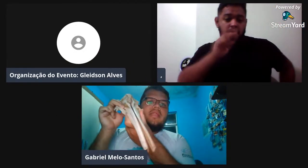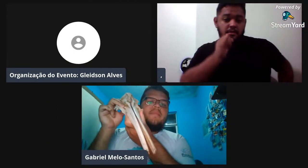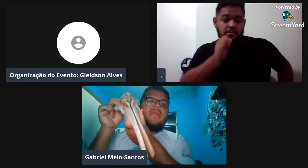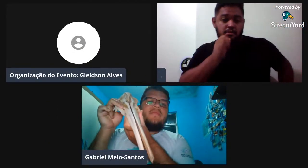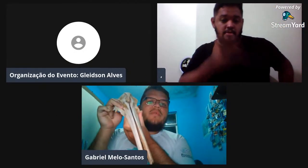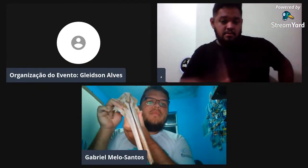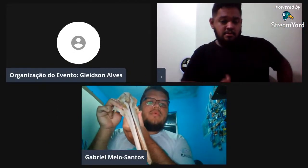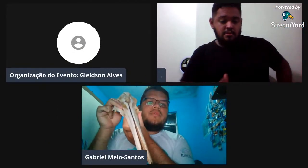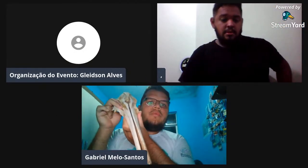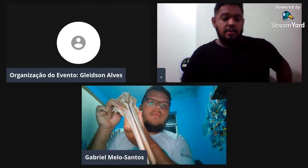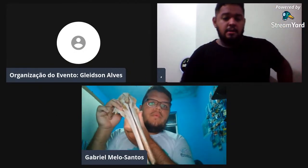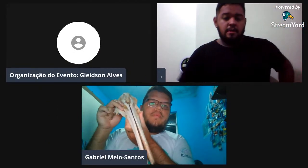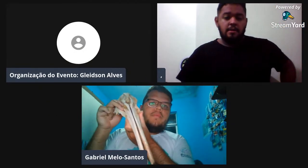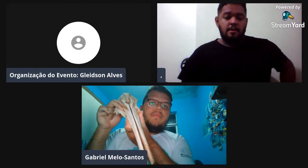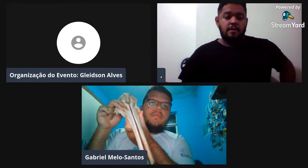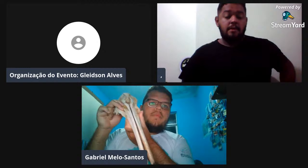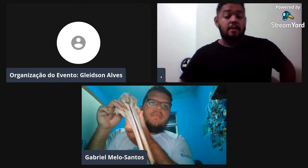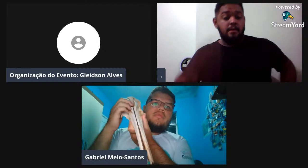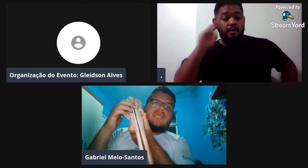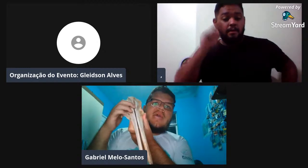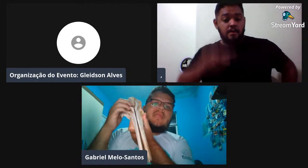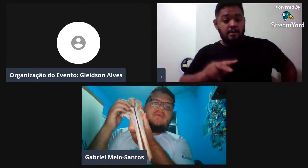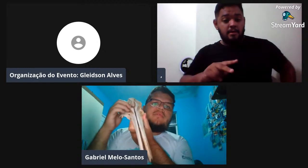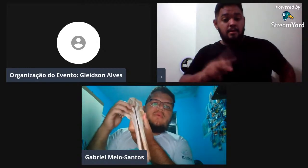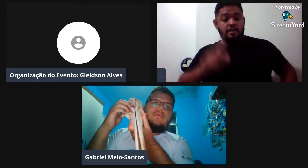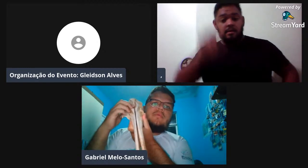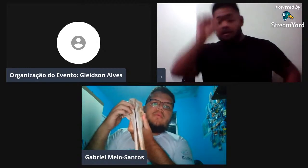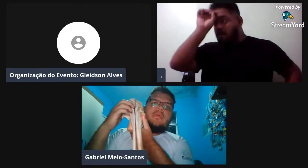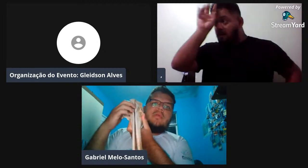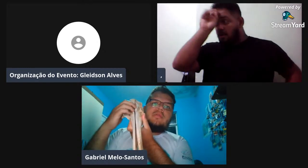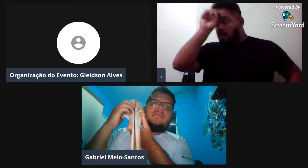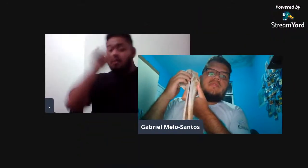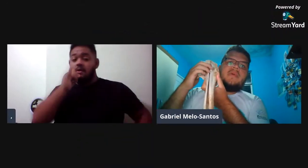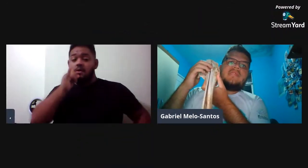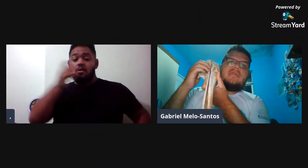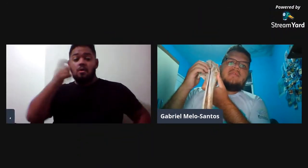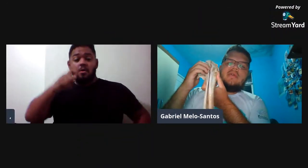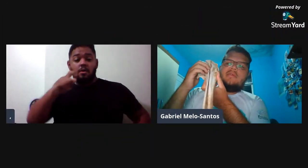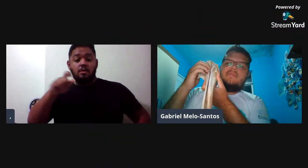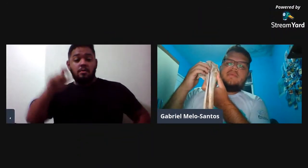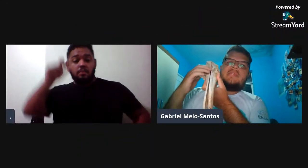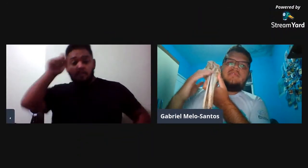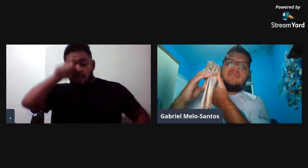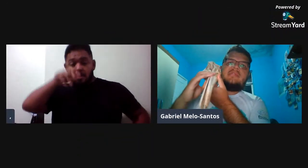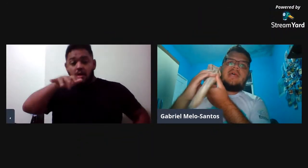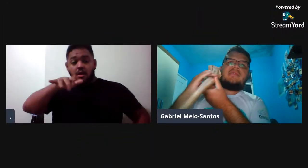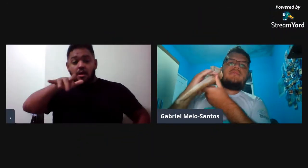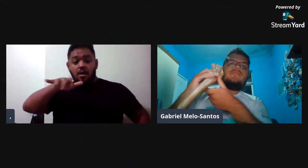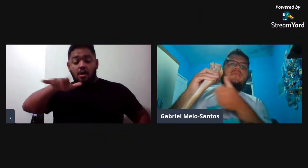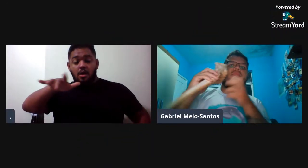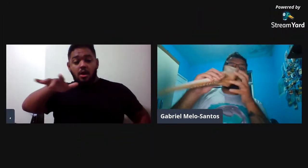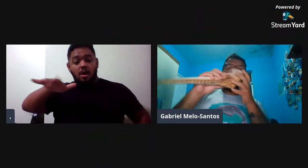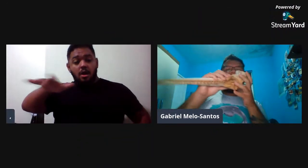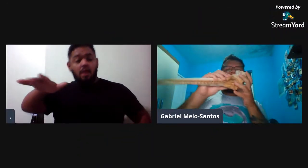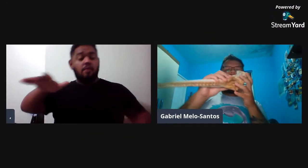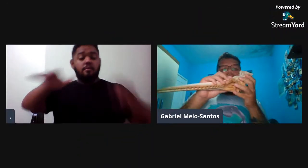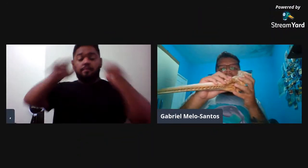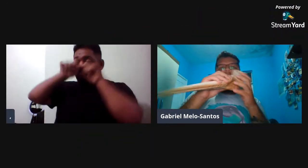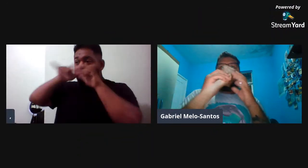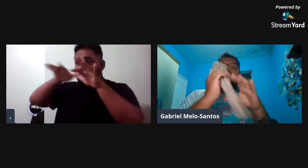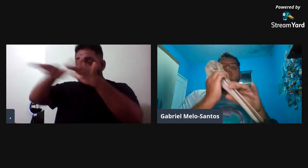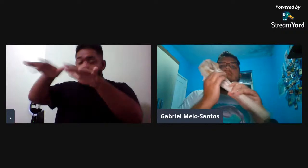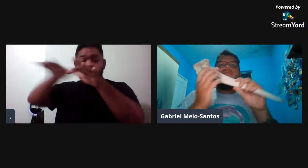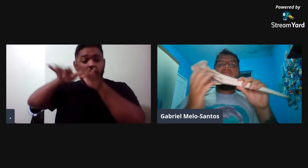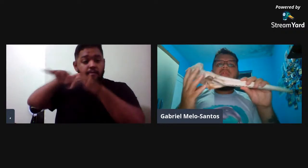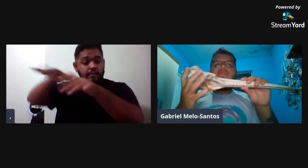e dá para ver o boto aqui para onde sai tal som, são as passagens nasais, onde o é produzido,